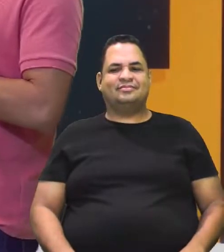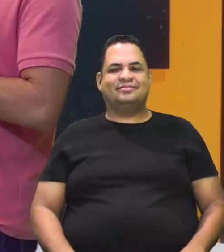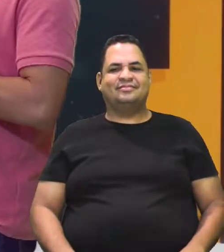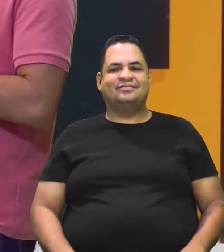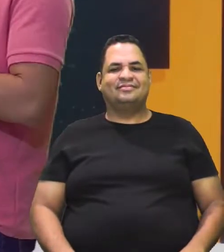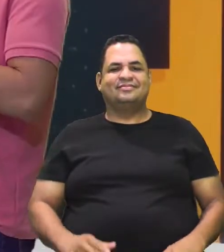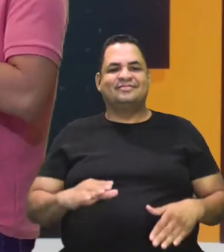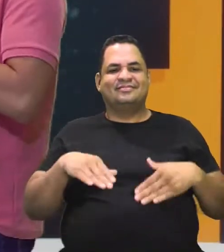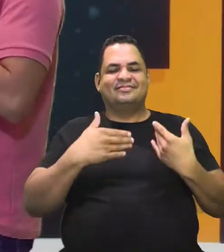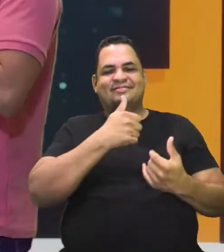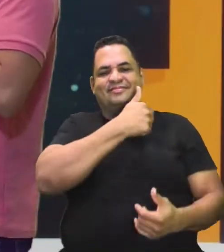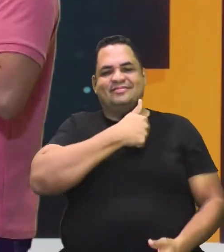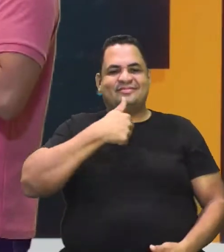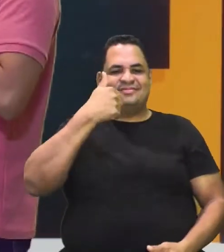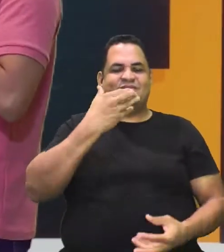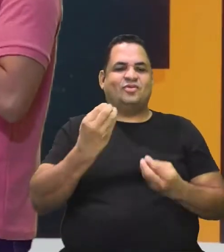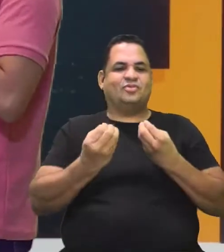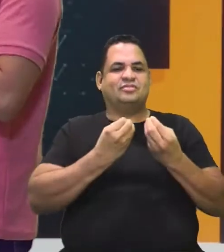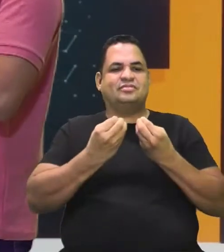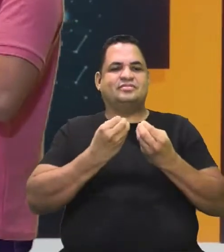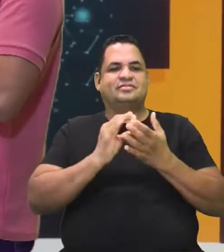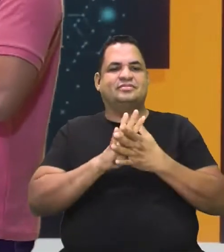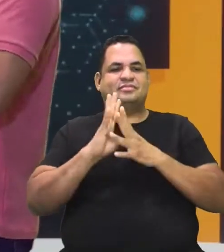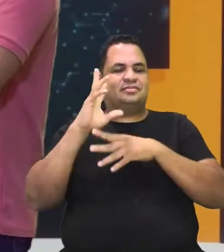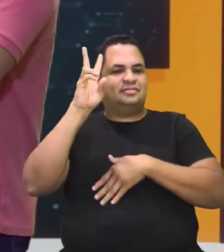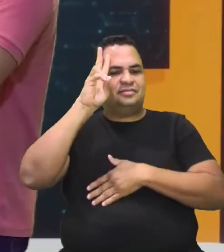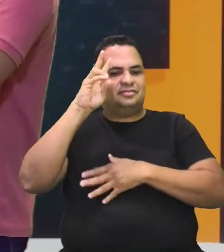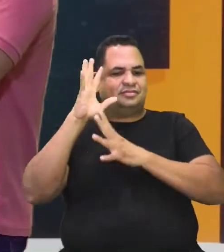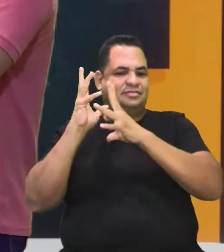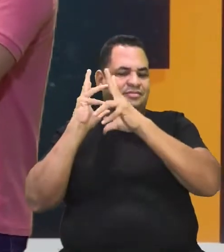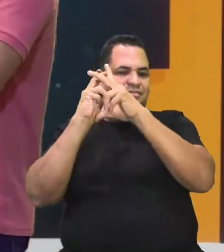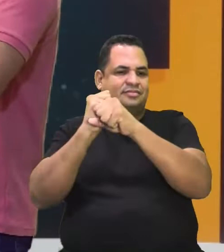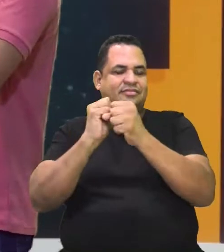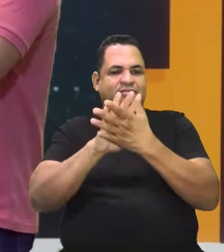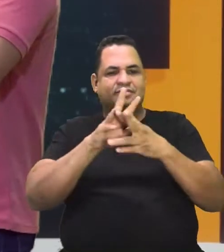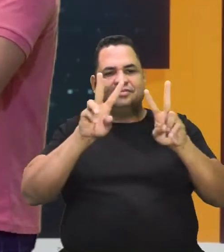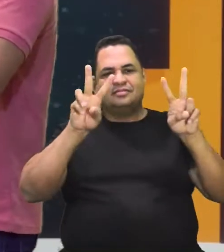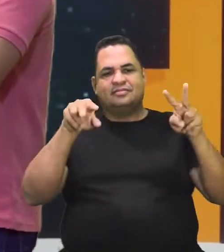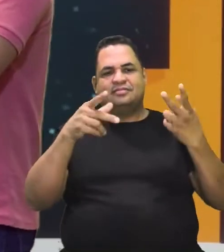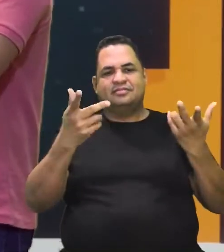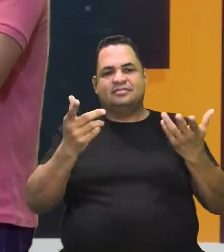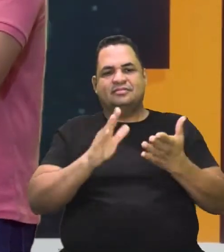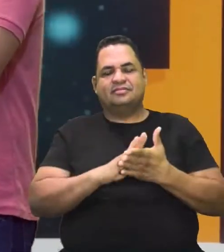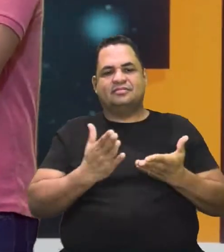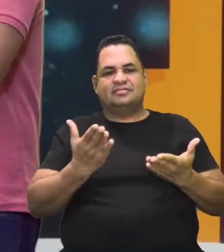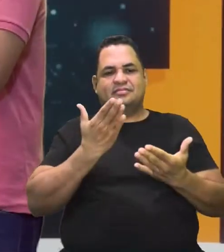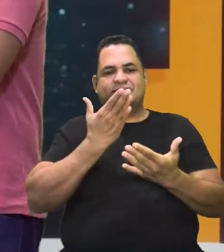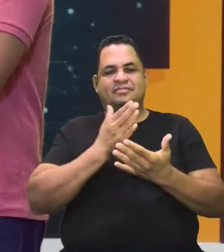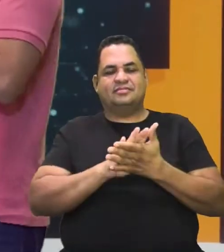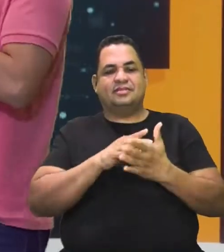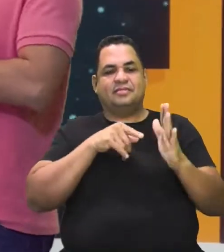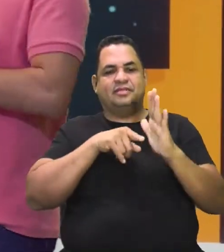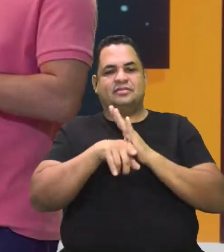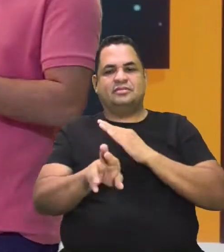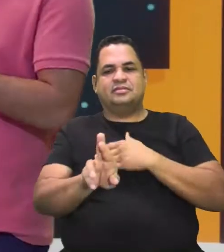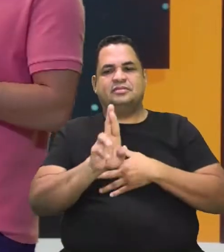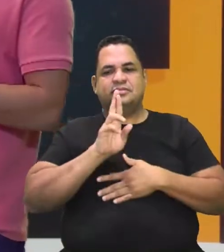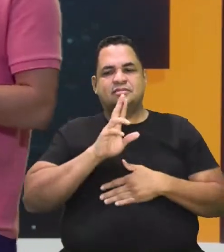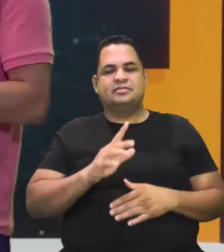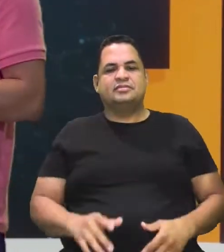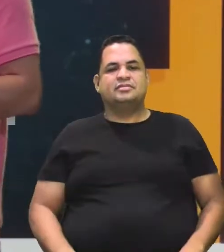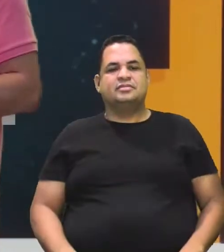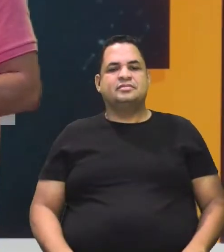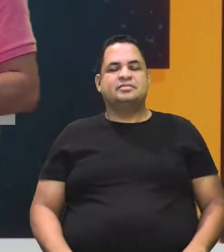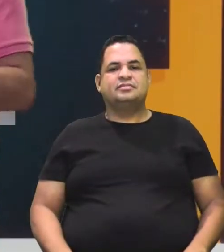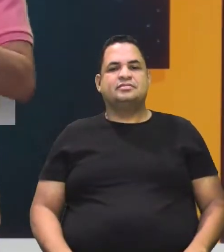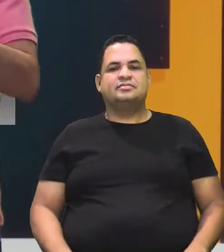aí, qual é a melhor maneira, né, da gente recordar determinado assunto? Com certeza, na hora do quiz é que a gente faz isso,